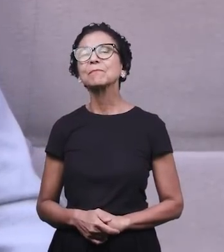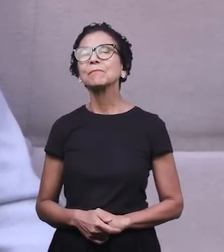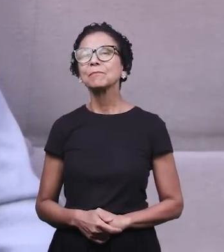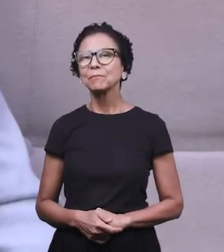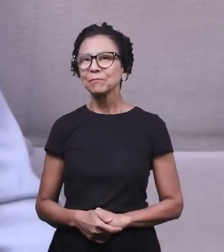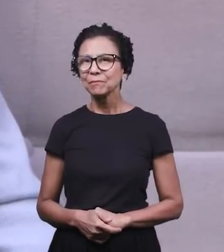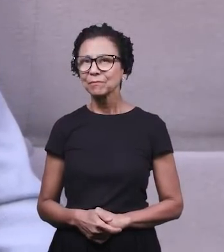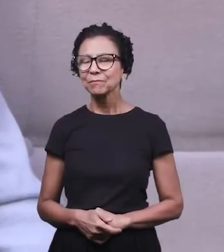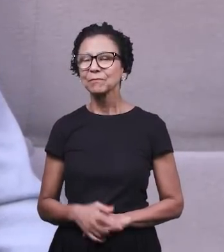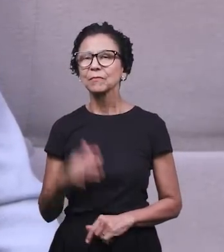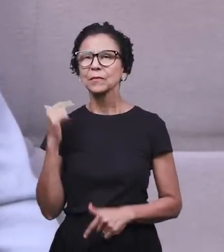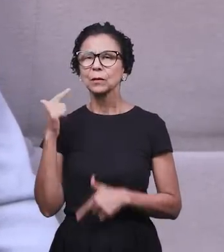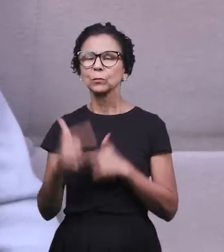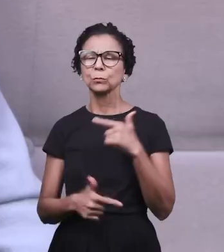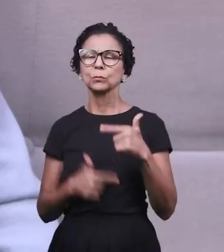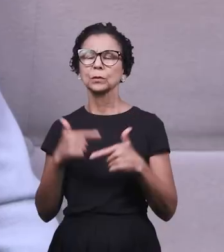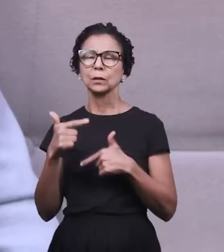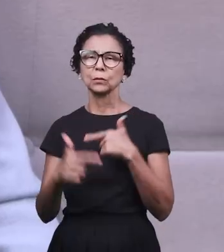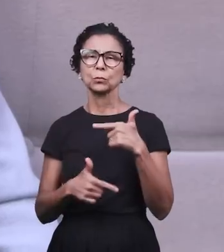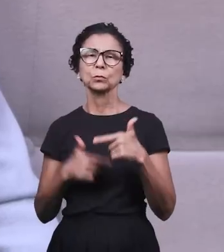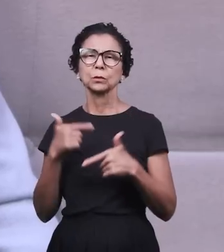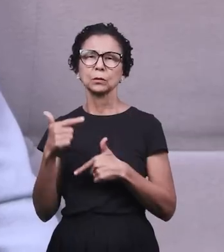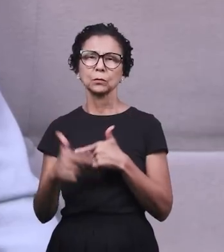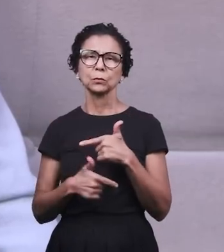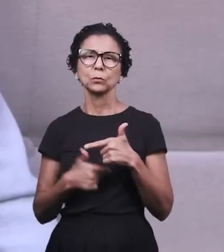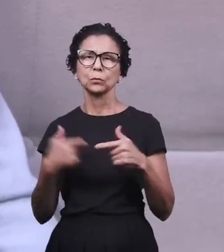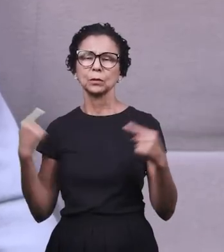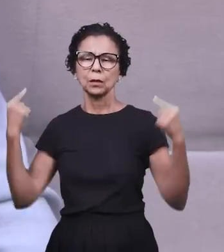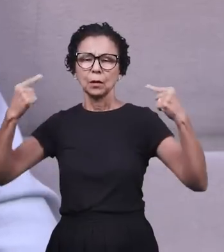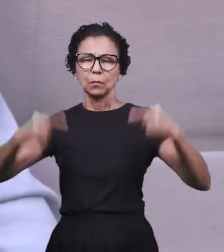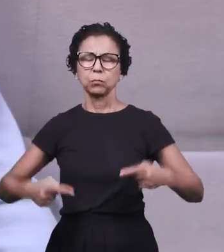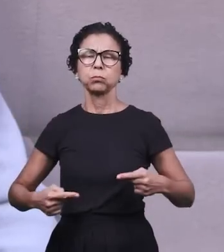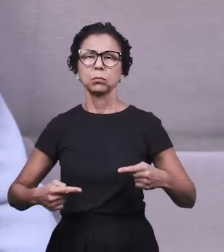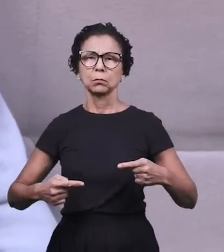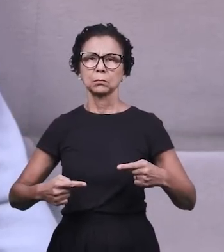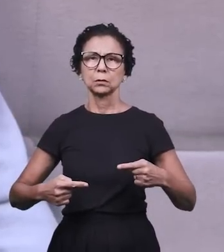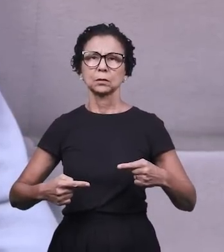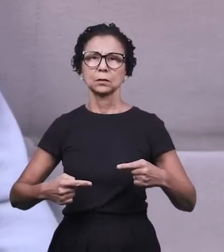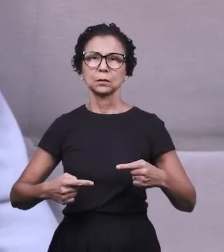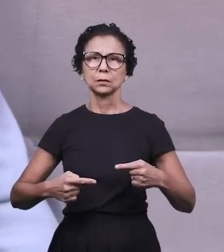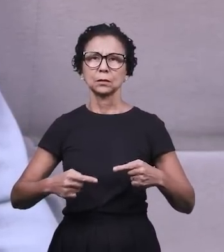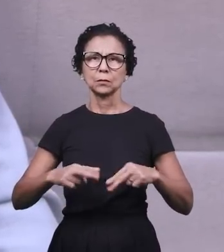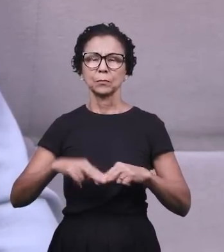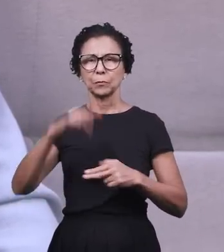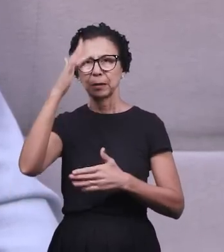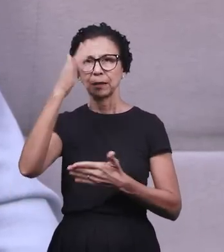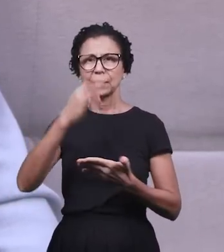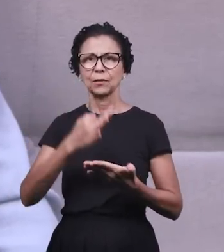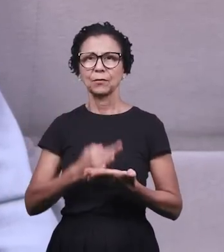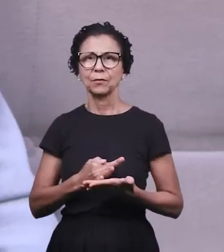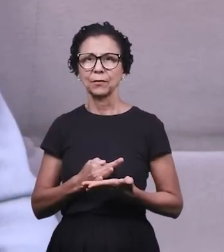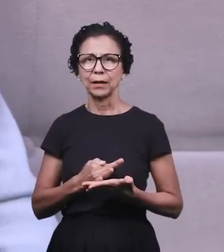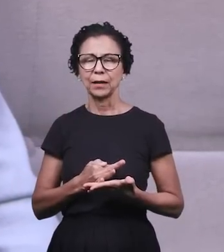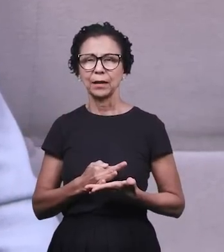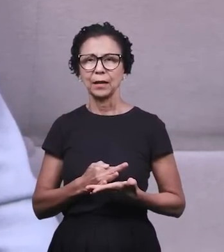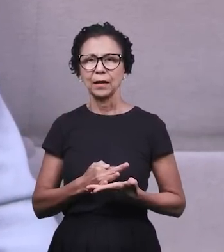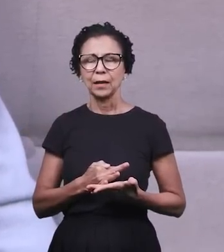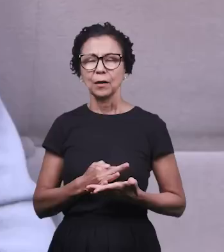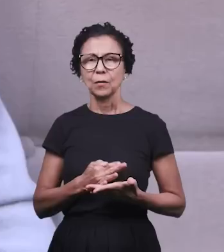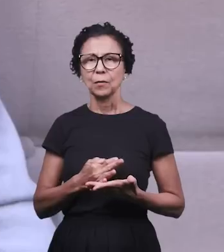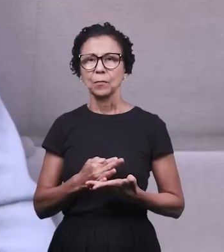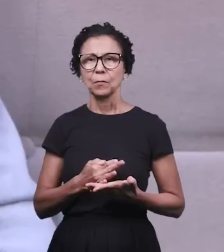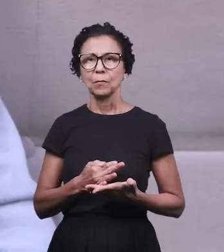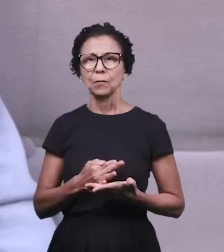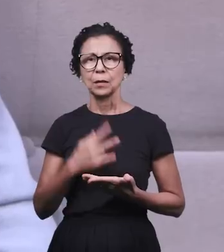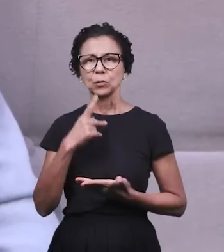grandes batalhas da vida e oposições à fé é a sua determinação,